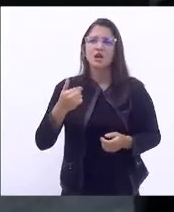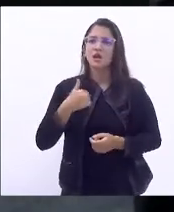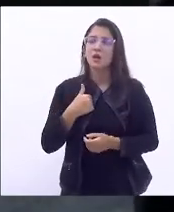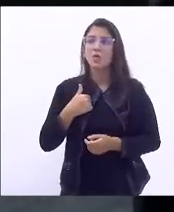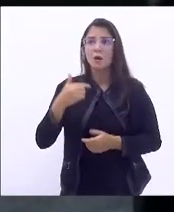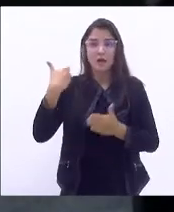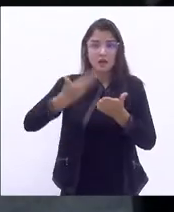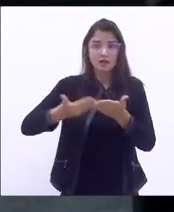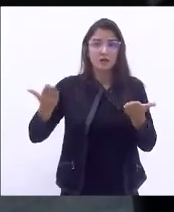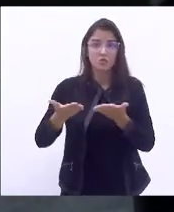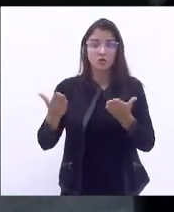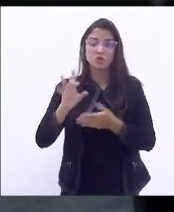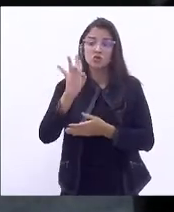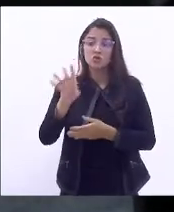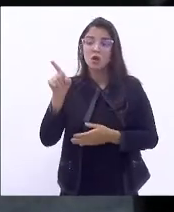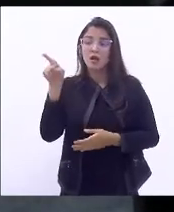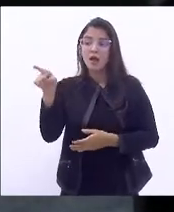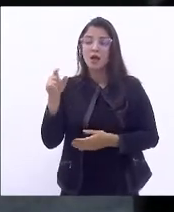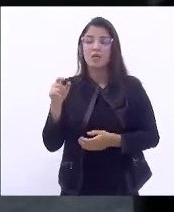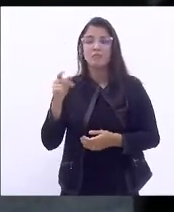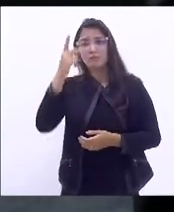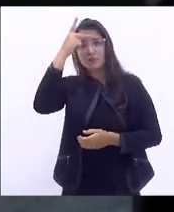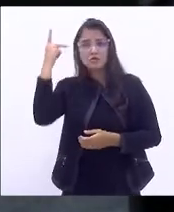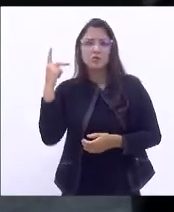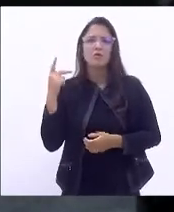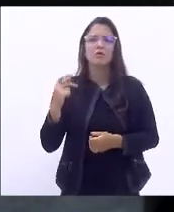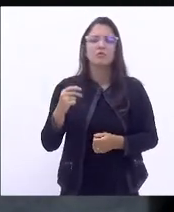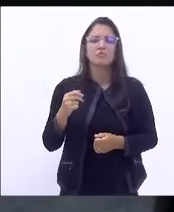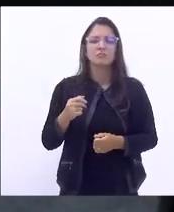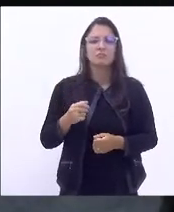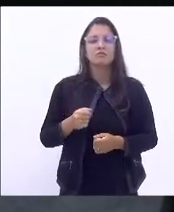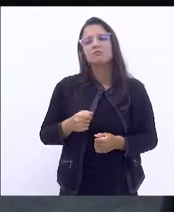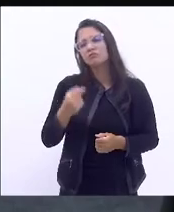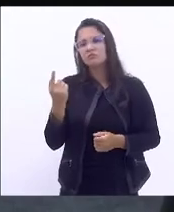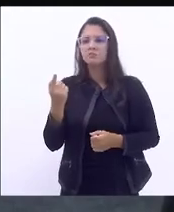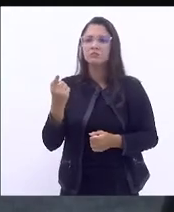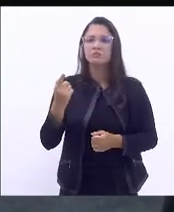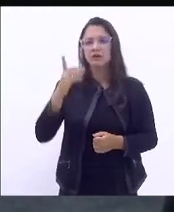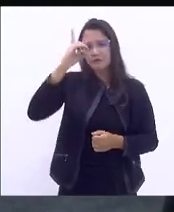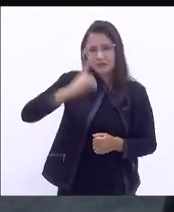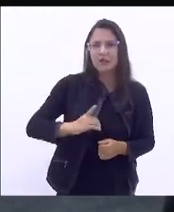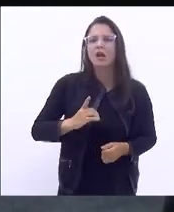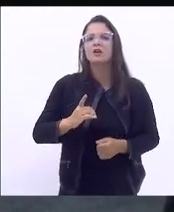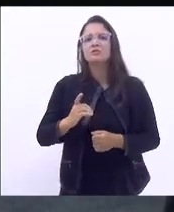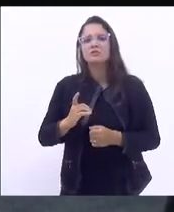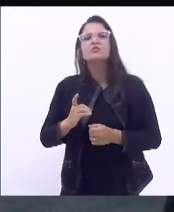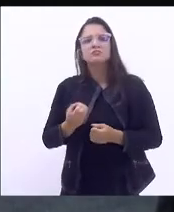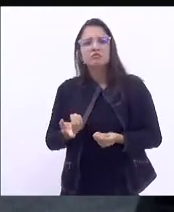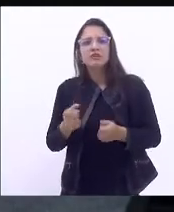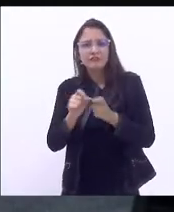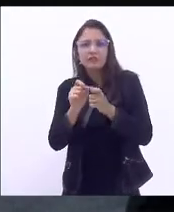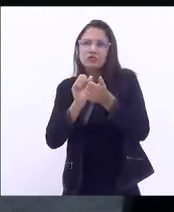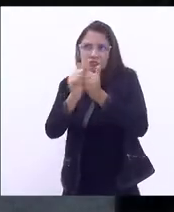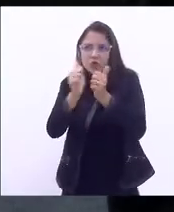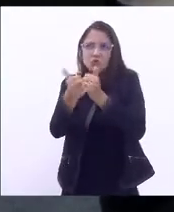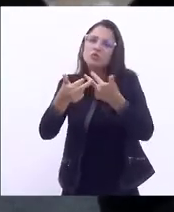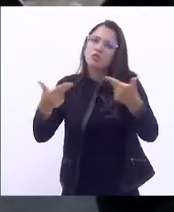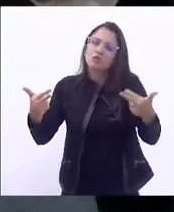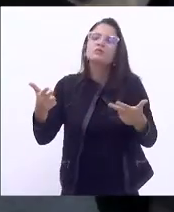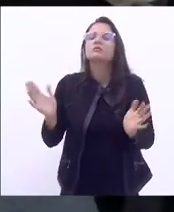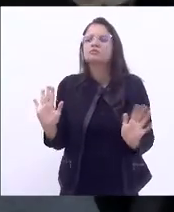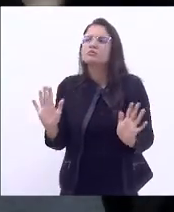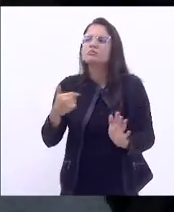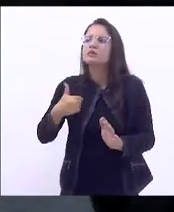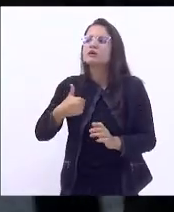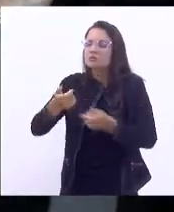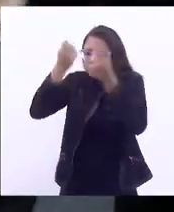para os atletas paralímpicos. Foi a única que eu votei a favor. Mas, enfim, eu tenho muito respeito e admiração pelo